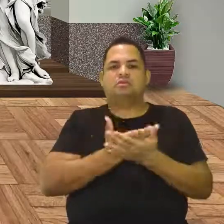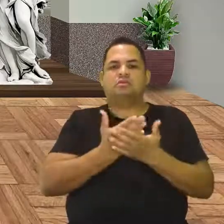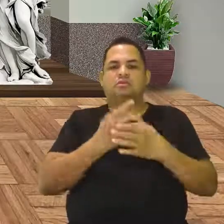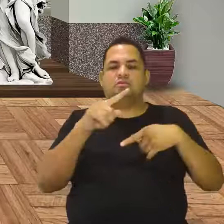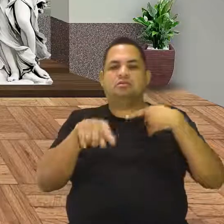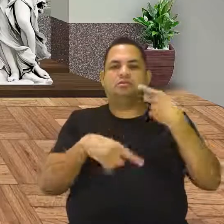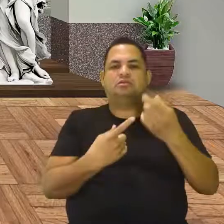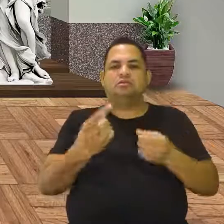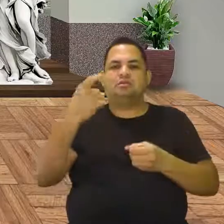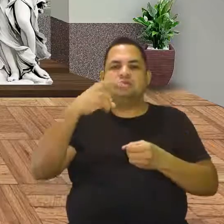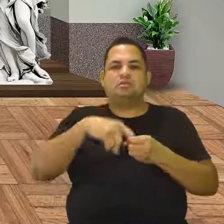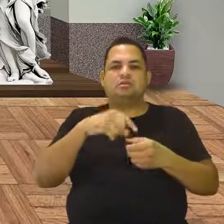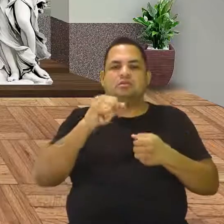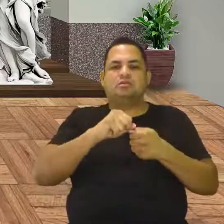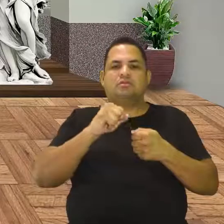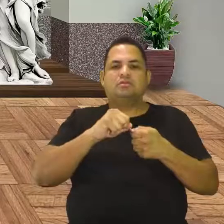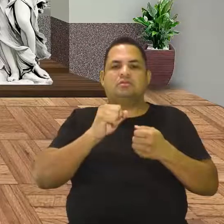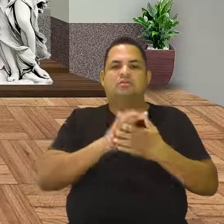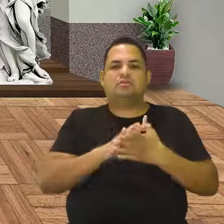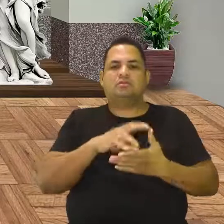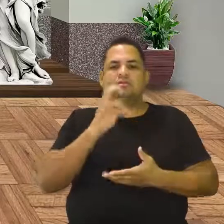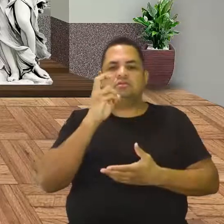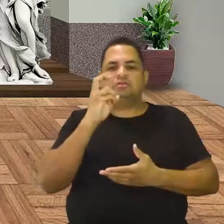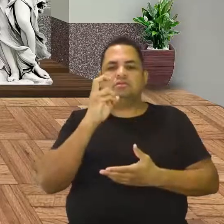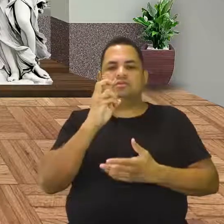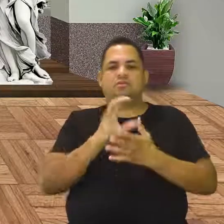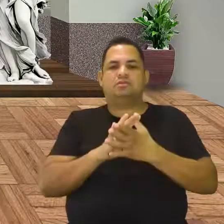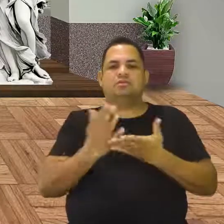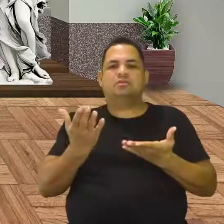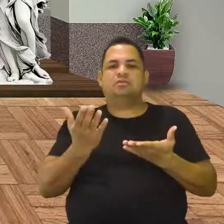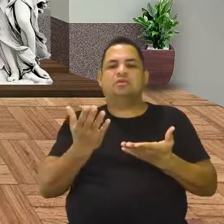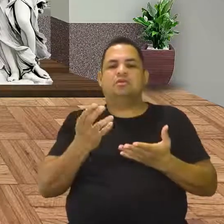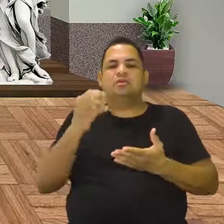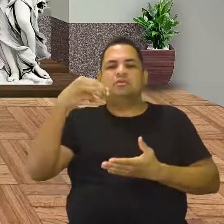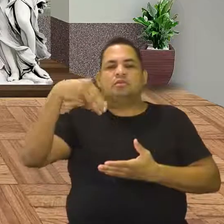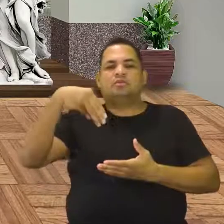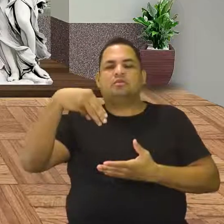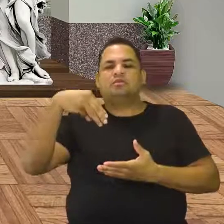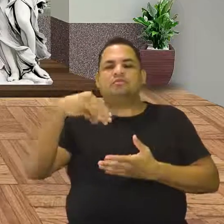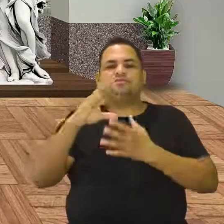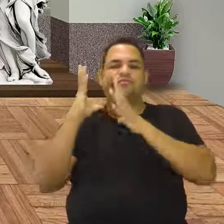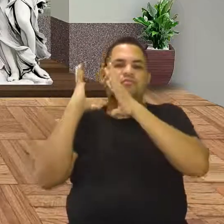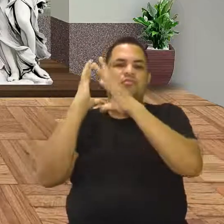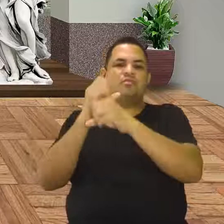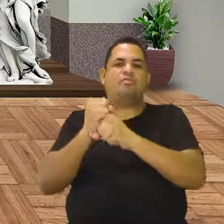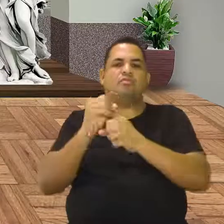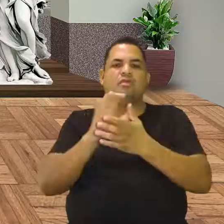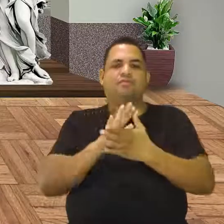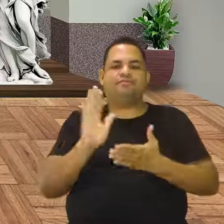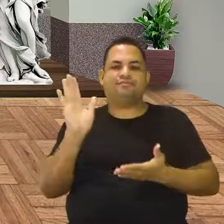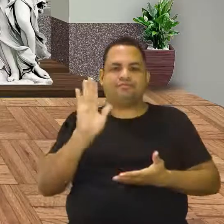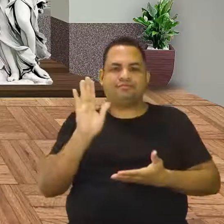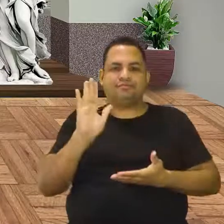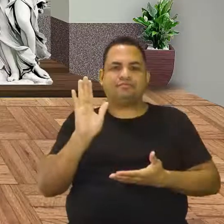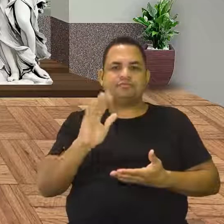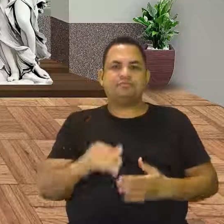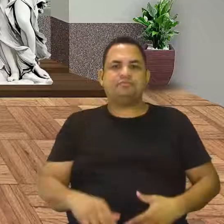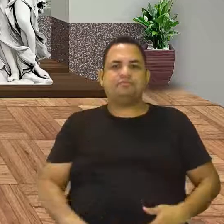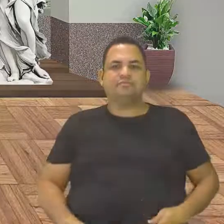a pouco eu volto para fazer aqueles 5 minutos de revisão. Tchau, tchau.